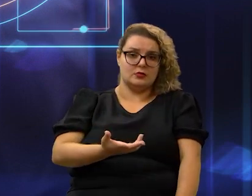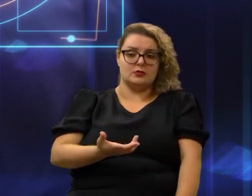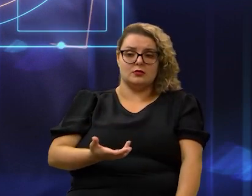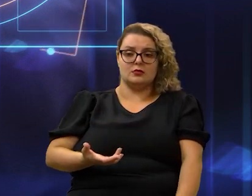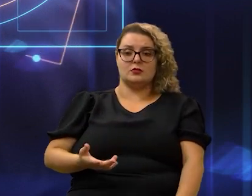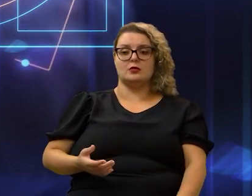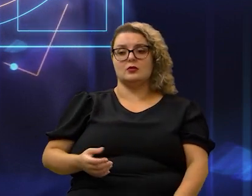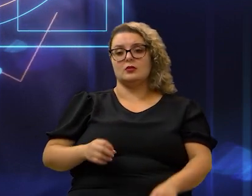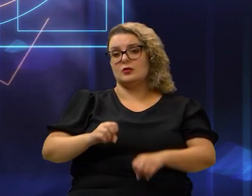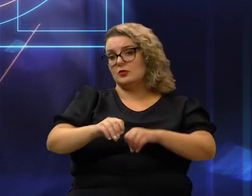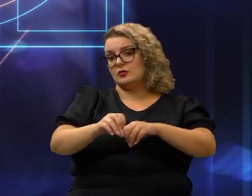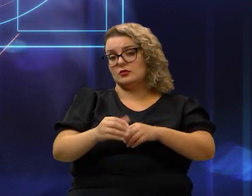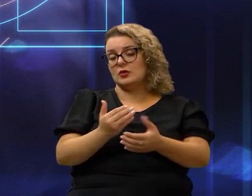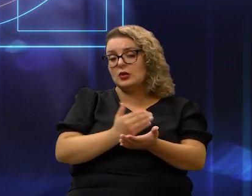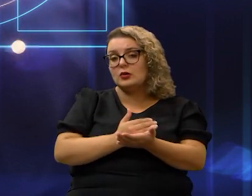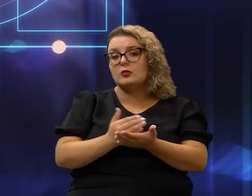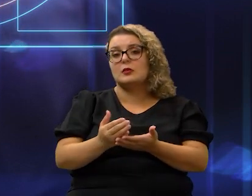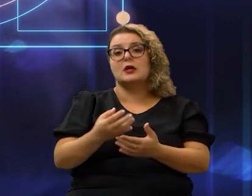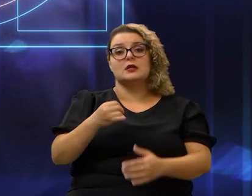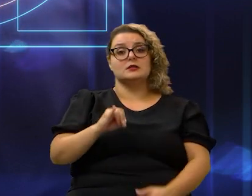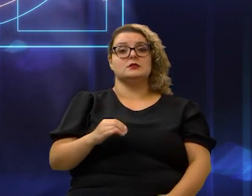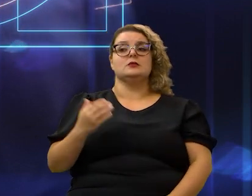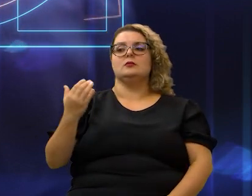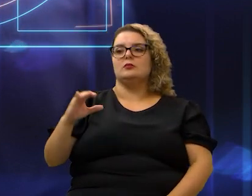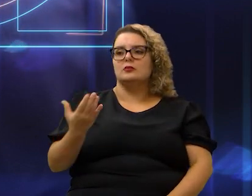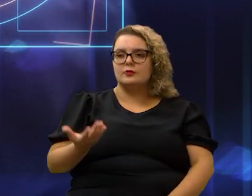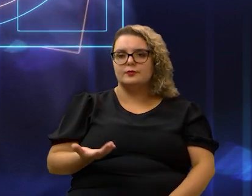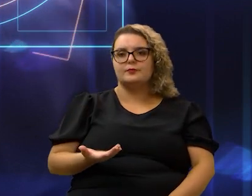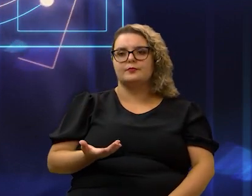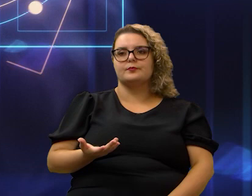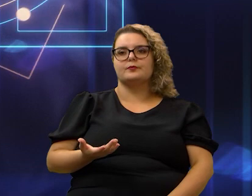atual anos iniciais. Agora, se ele coloca